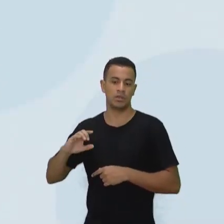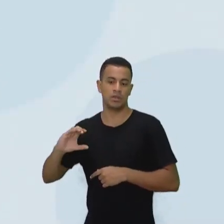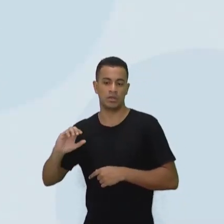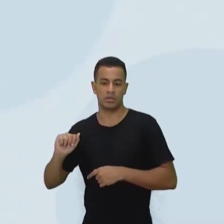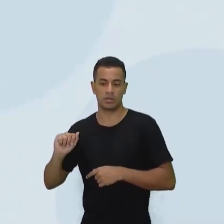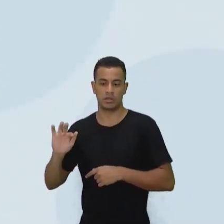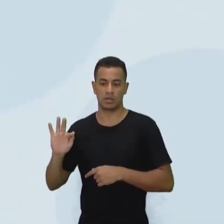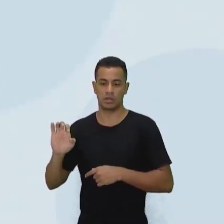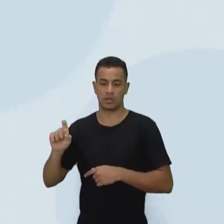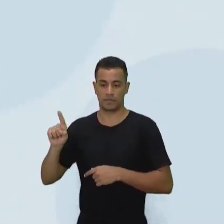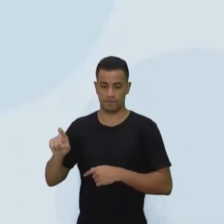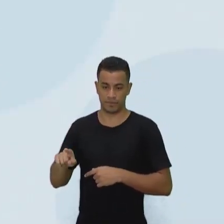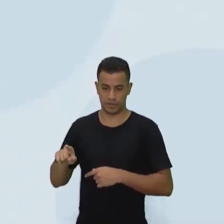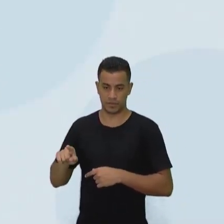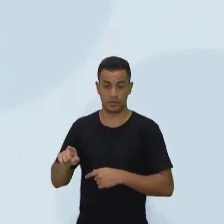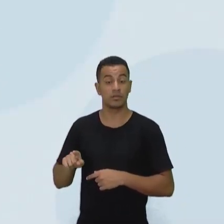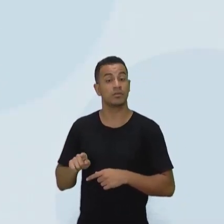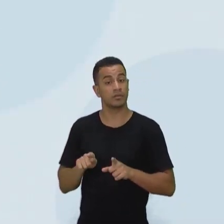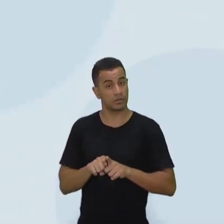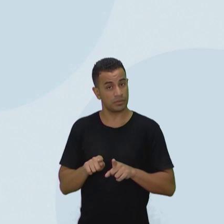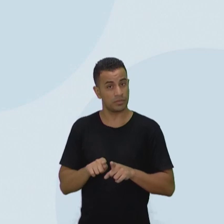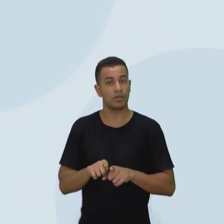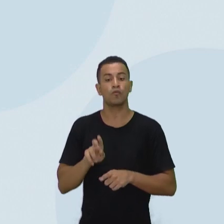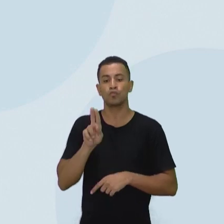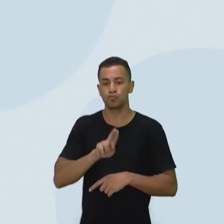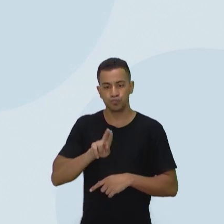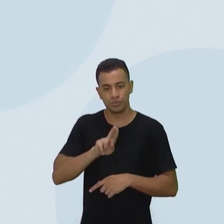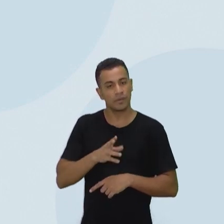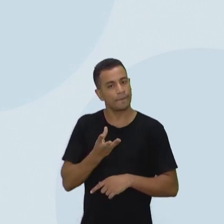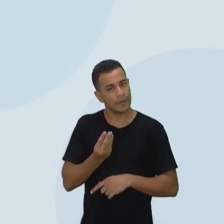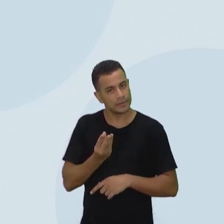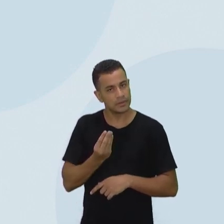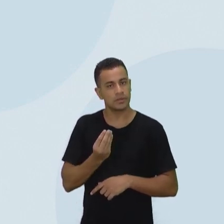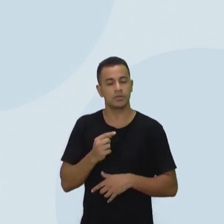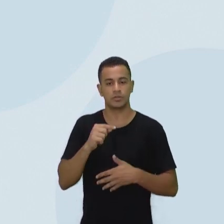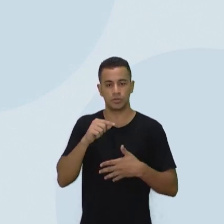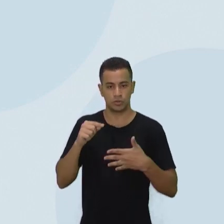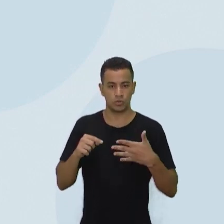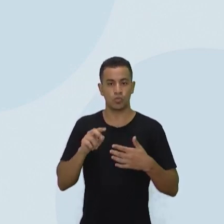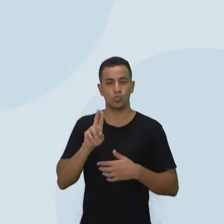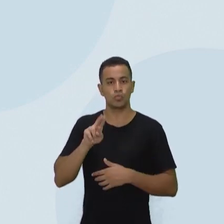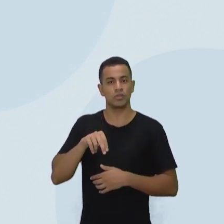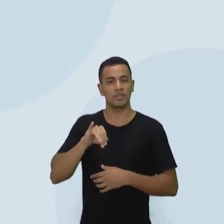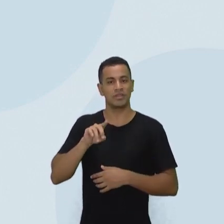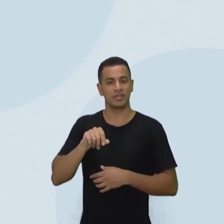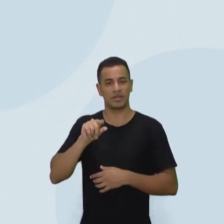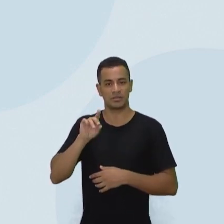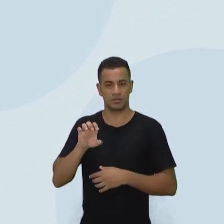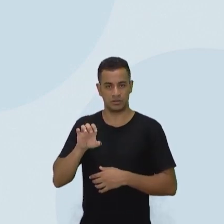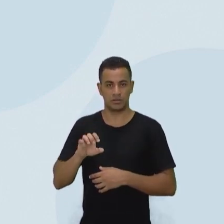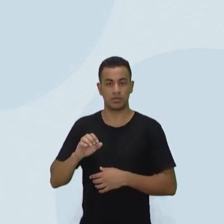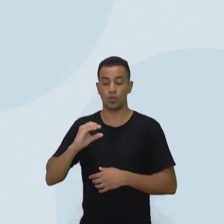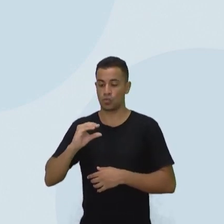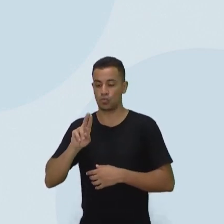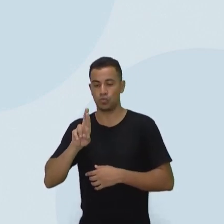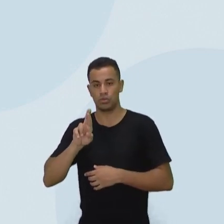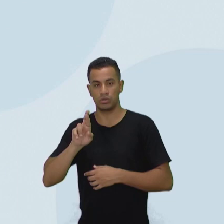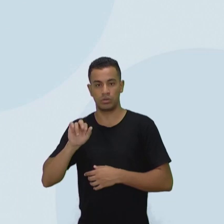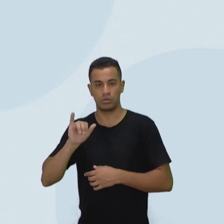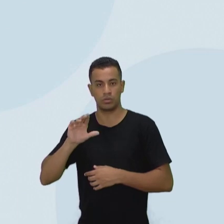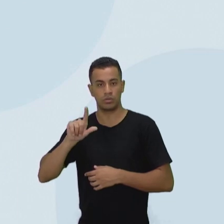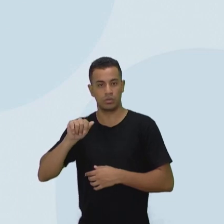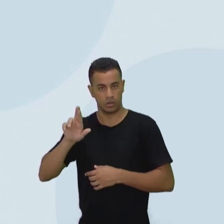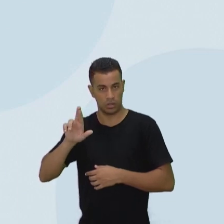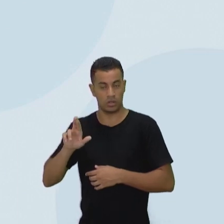bastante utilizada, né, nessa unidade curricular 1. Então, vocês têm um desenho aí, né? Parece um pouco,